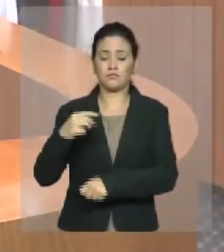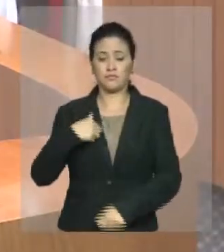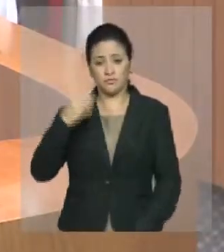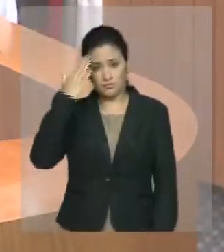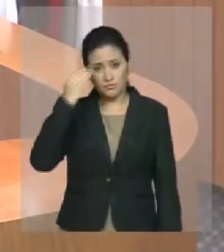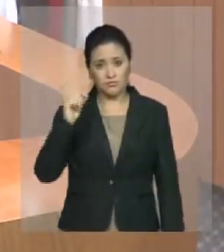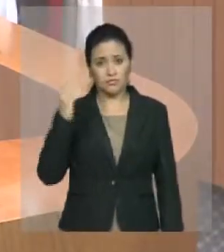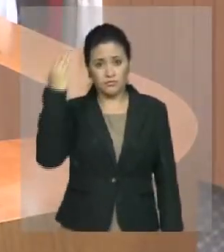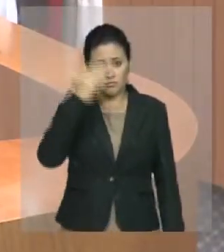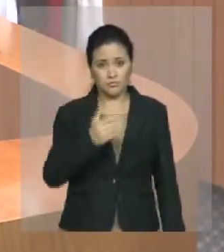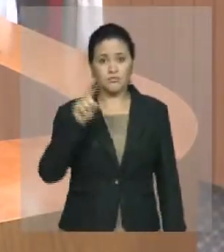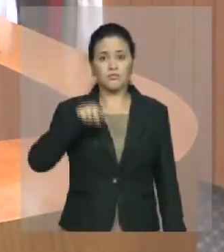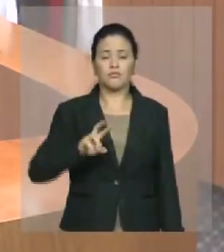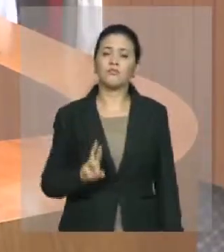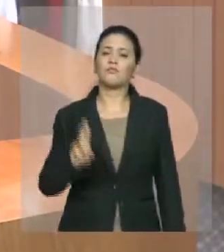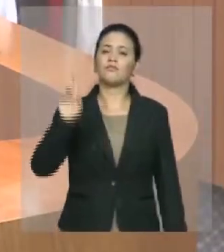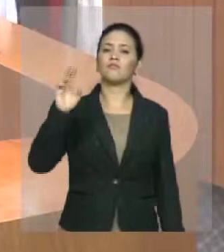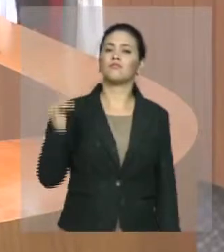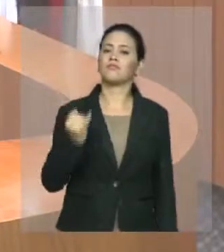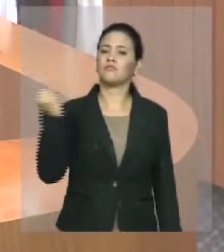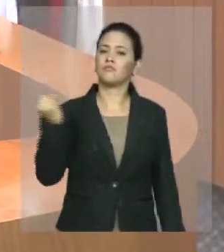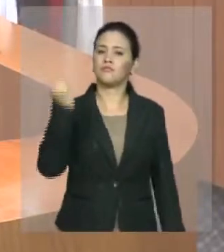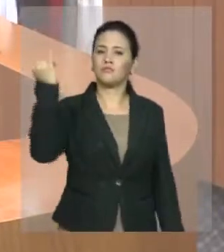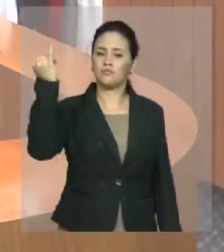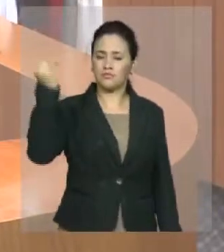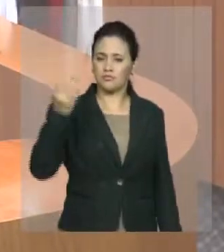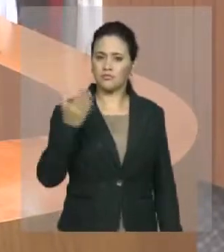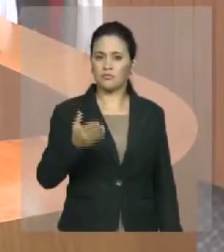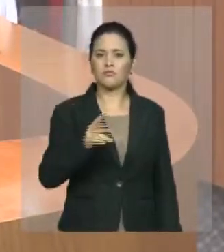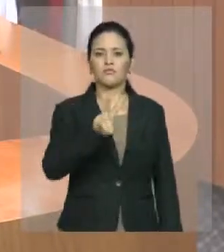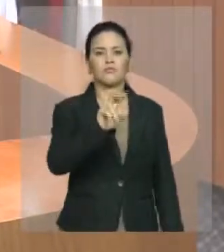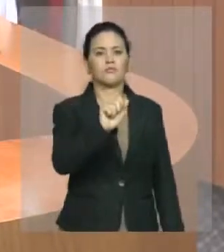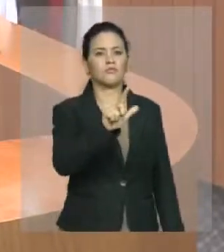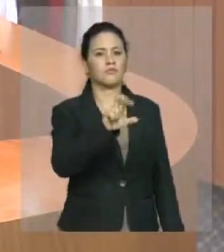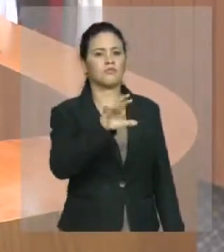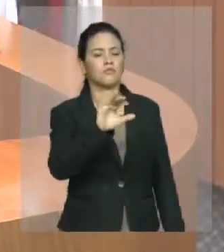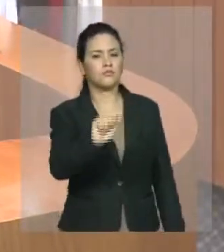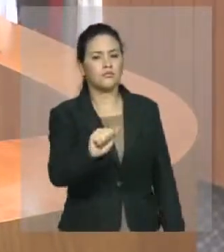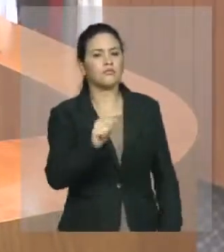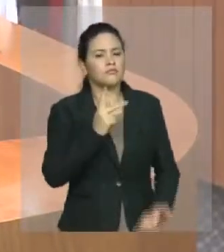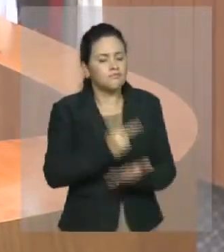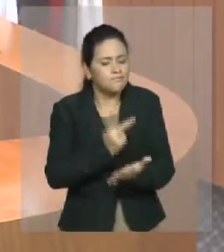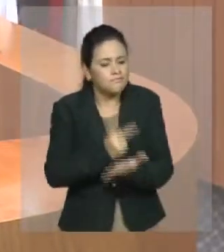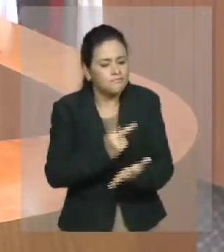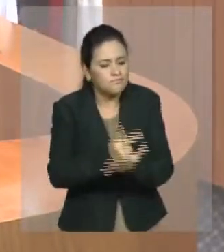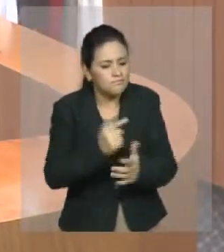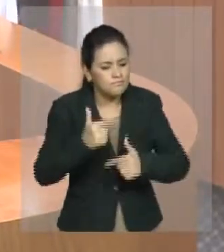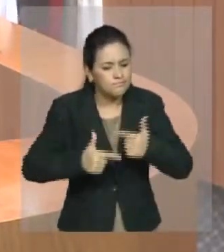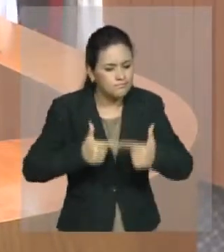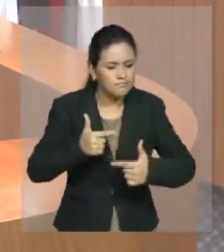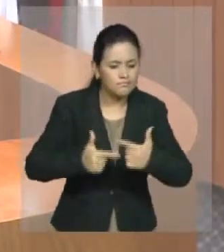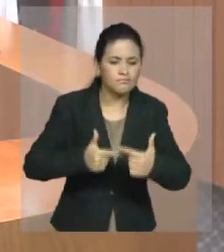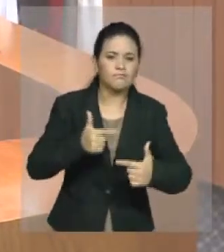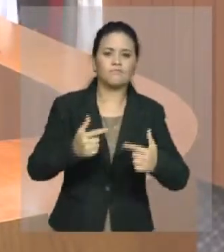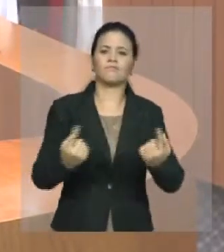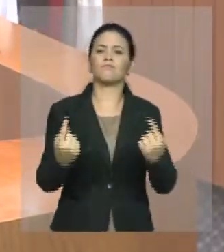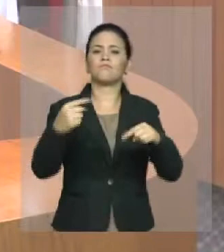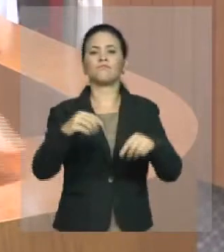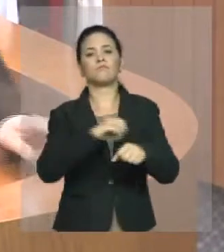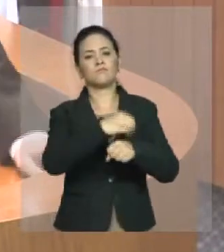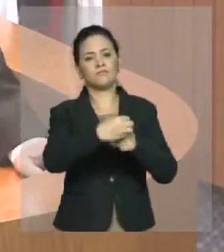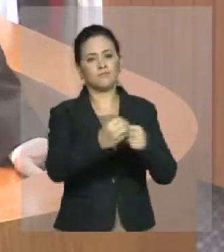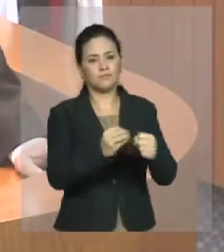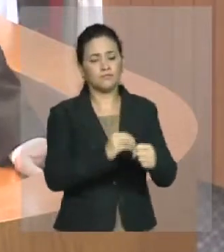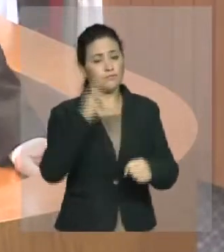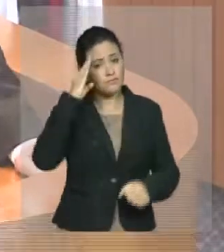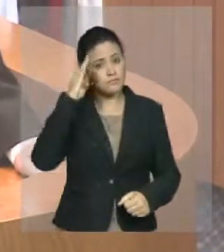neste ato, a deputada Valéria, que é uma incansável lutadora também no que diz respeito à luta e o combate ao câncer, principalmente na